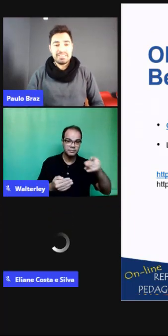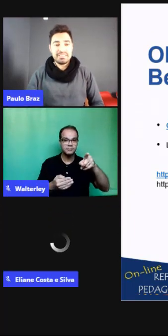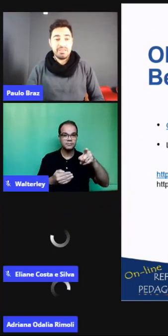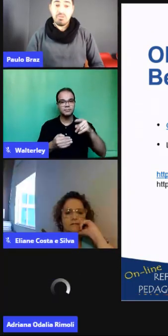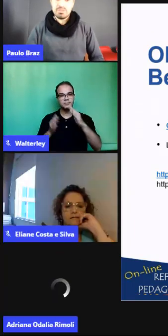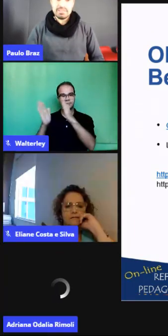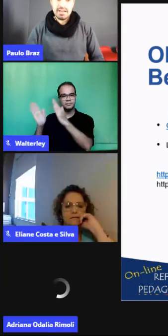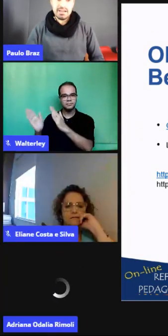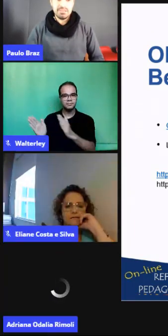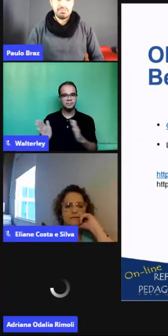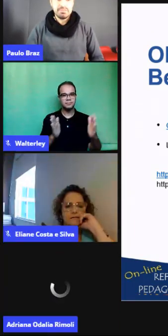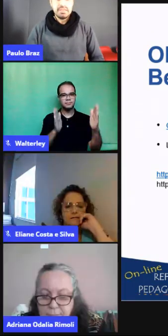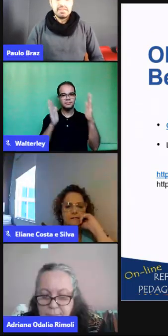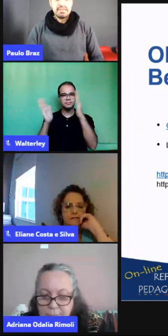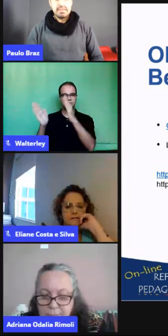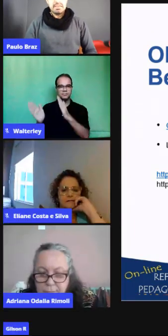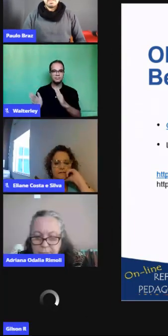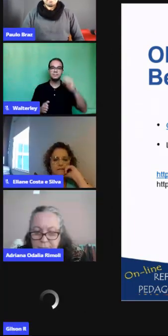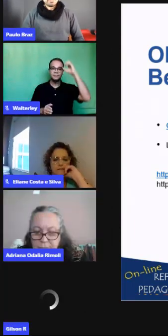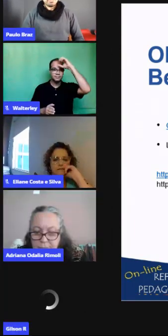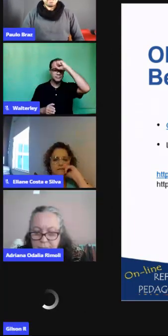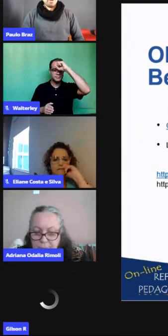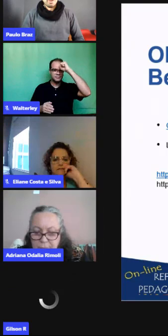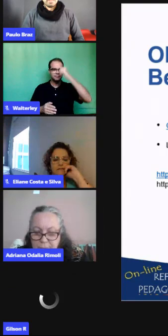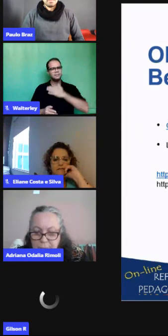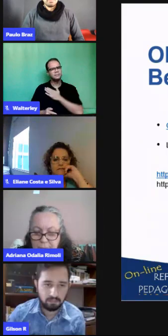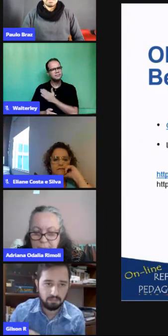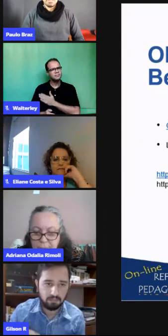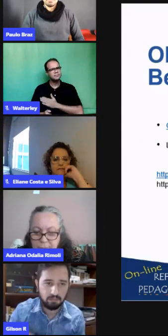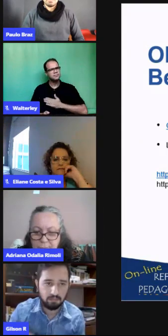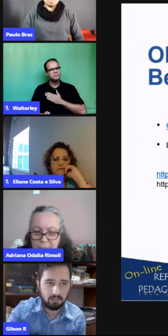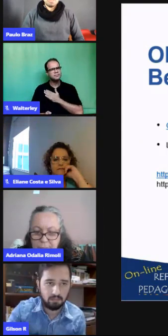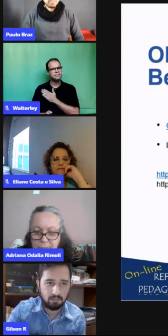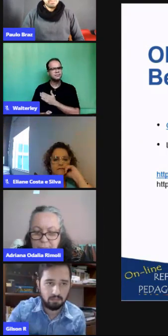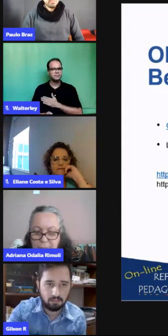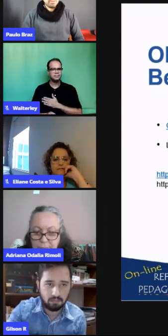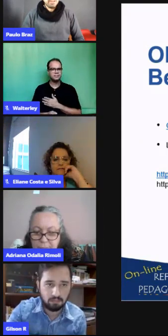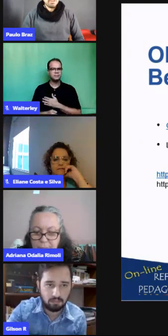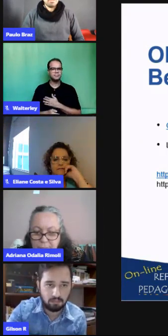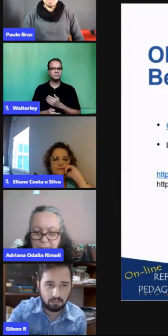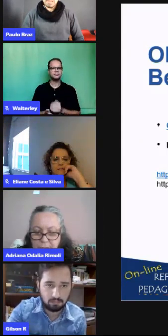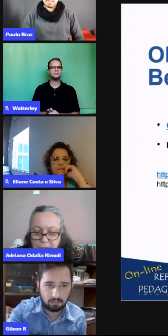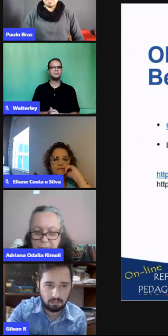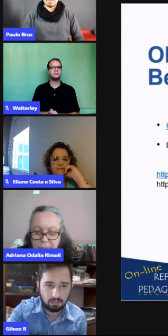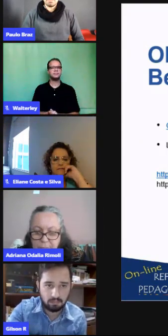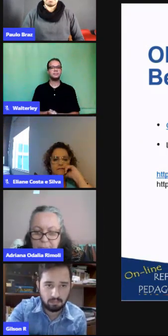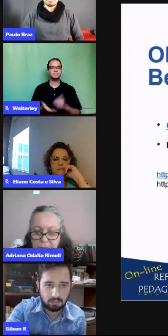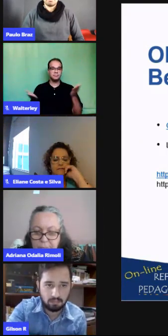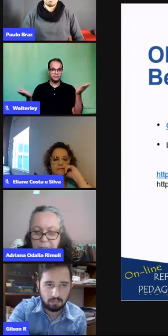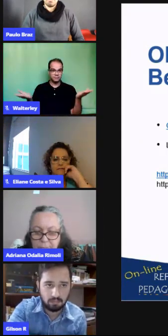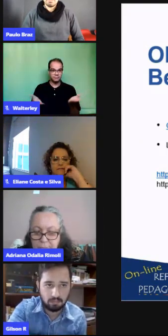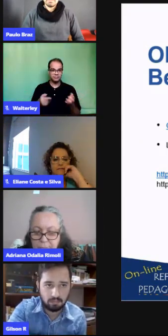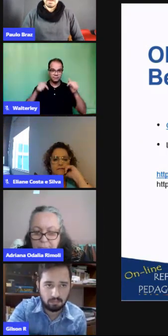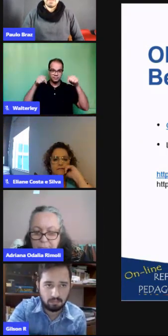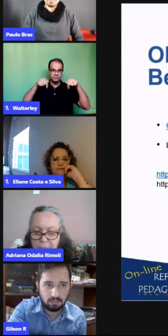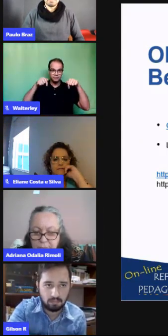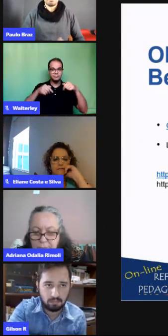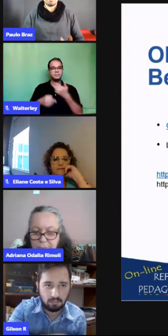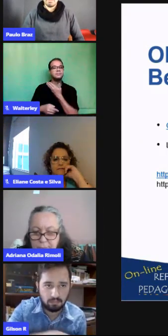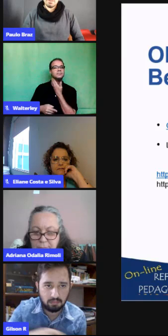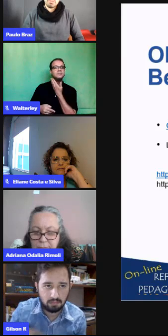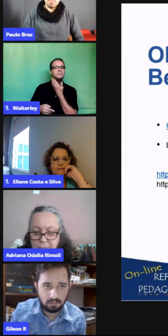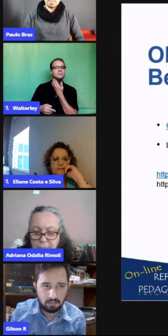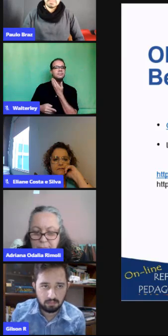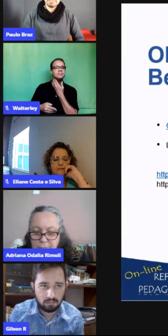que vocês tenham gostado. E a partir de agora, então, deixaremos disponível, né, um chat para que nós possamos conversar, vocês